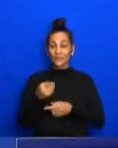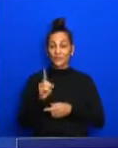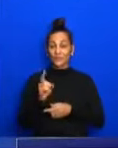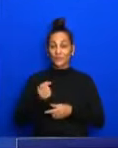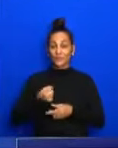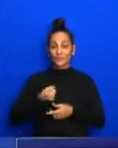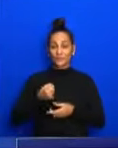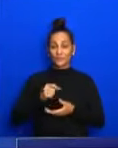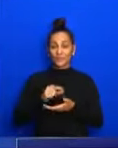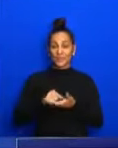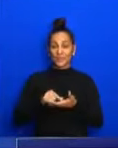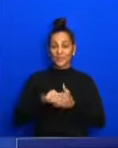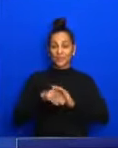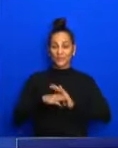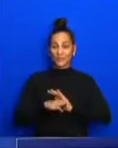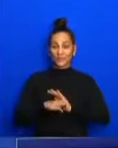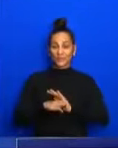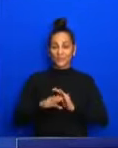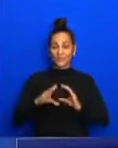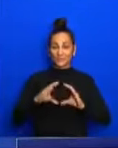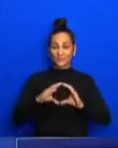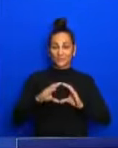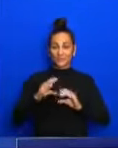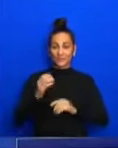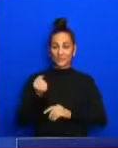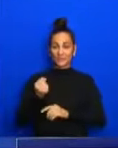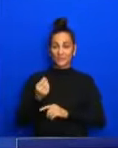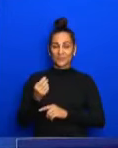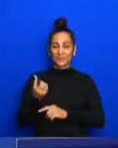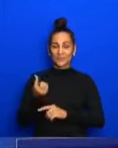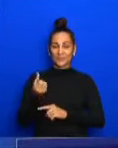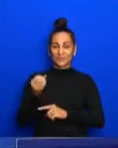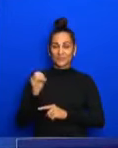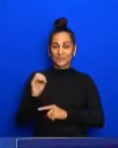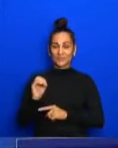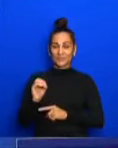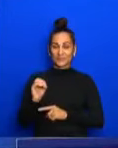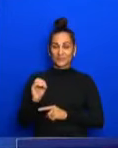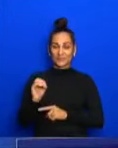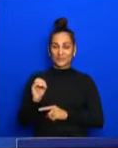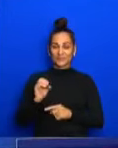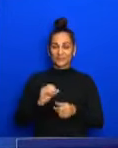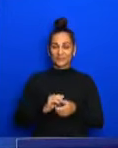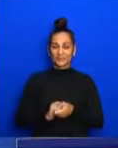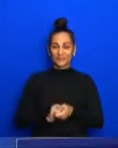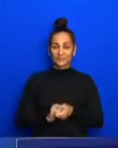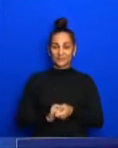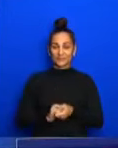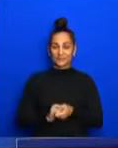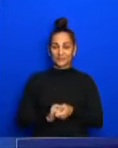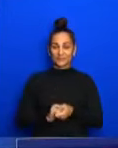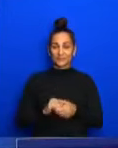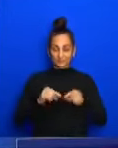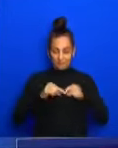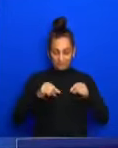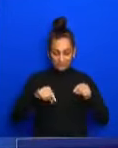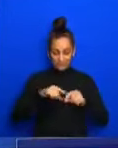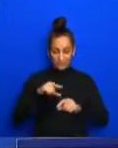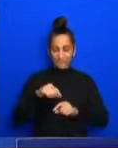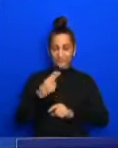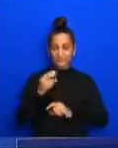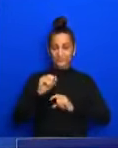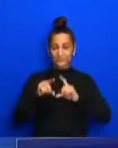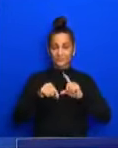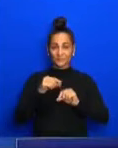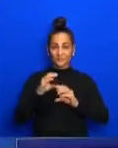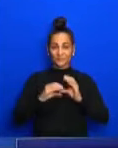vigésimo e último número da Loto Mania. Bola branca 60, branca número 60. As 20 dezenas sorteadas